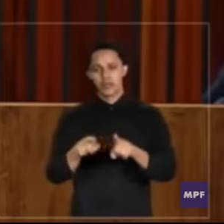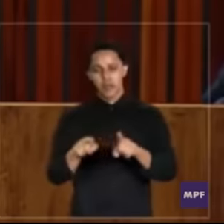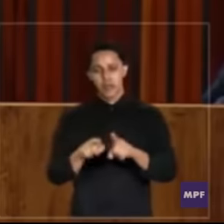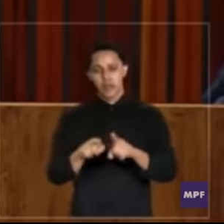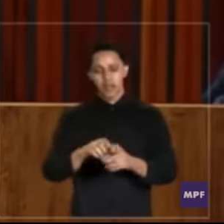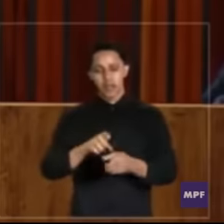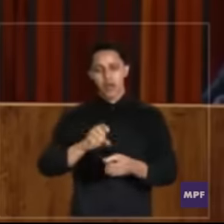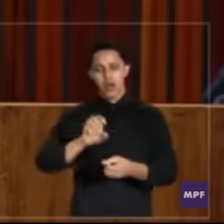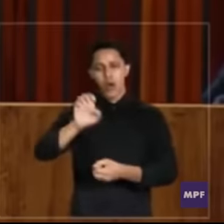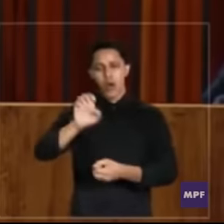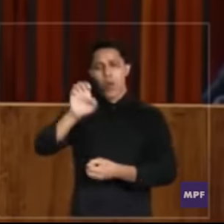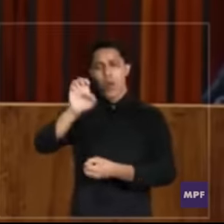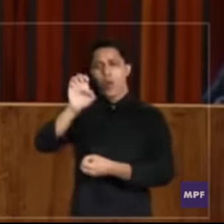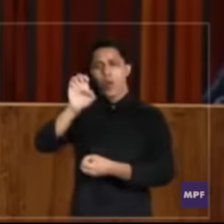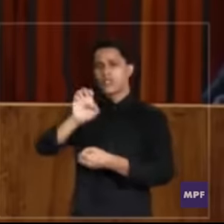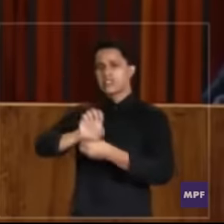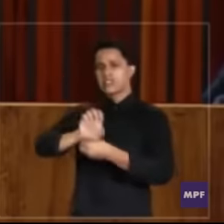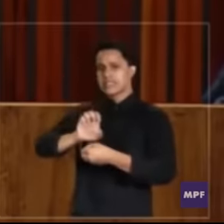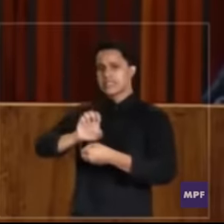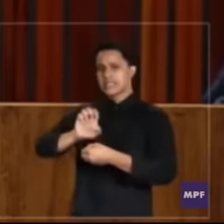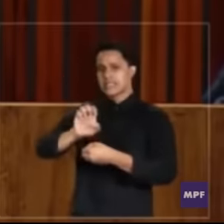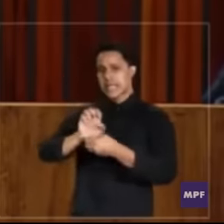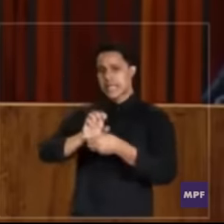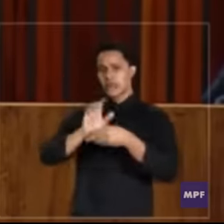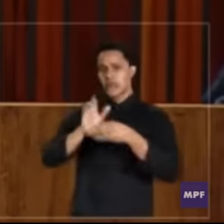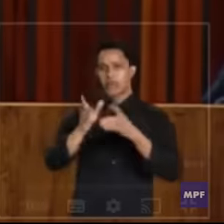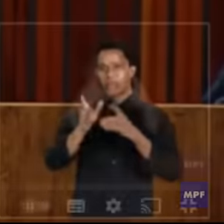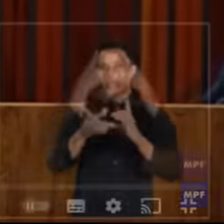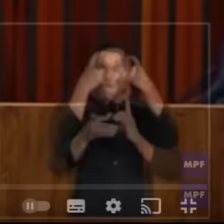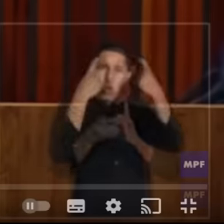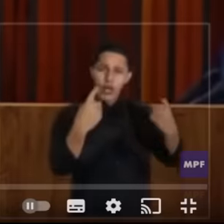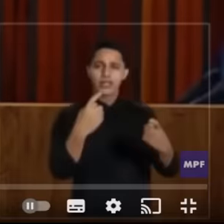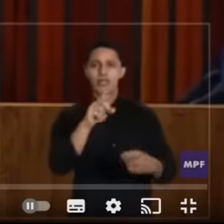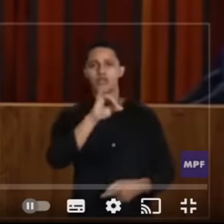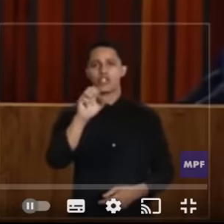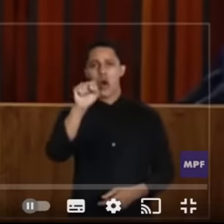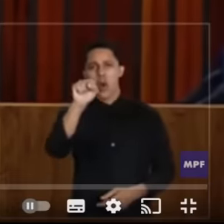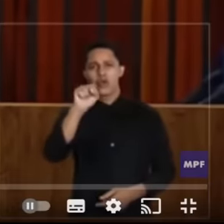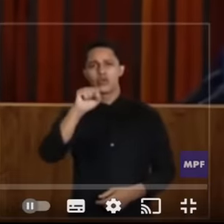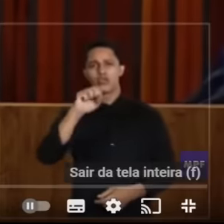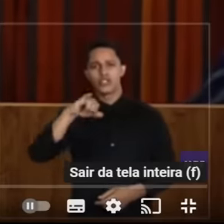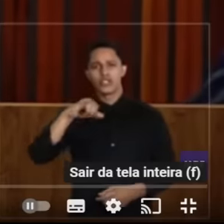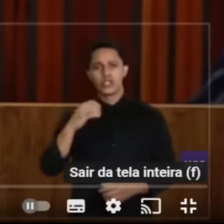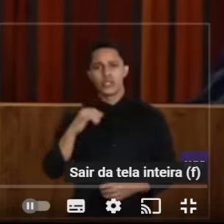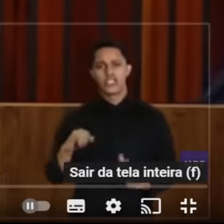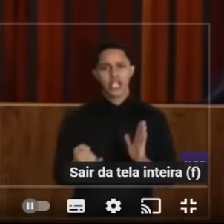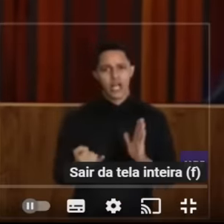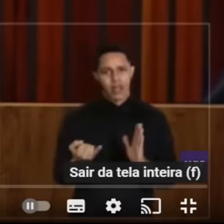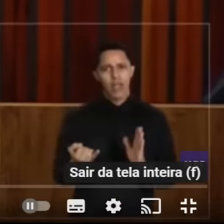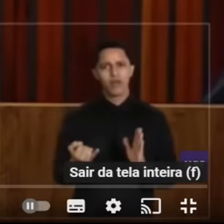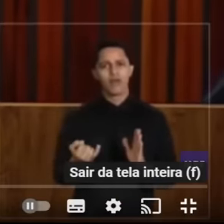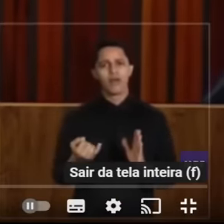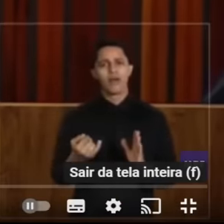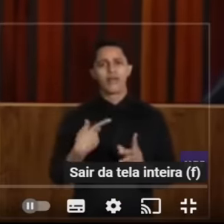Aras ele acabou de falar isso no início dessa reportagem as informações do depoimento de Cid Foram